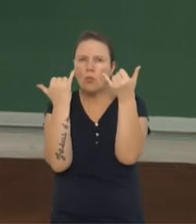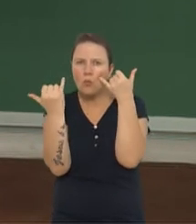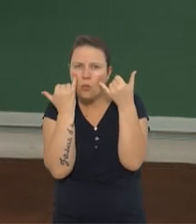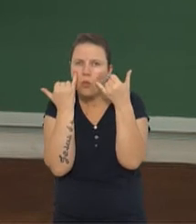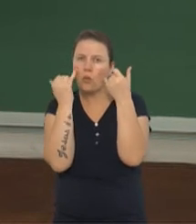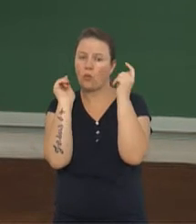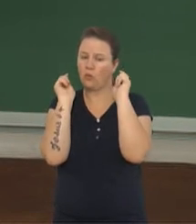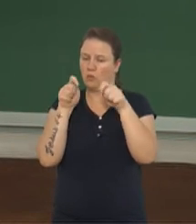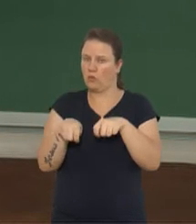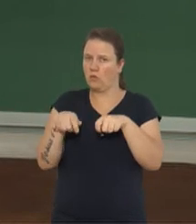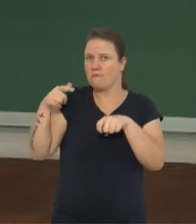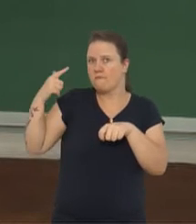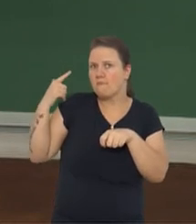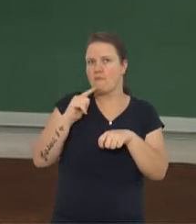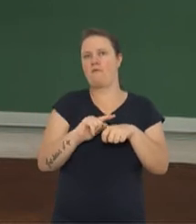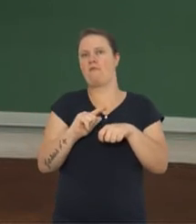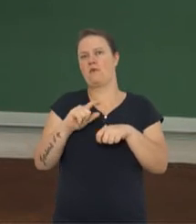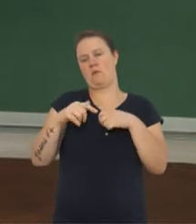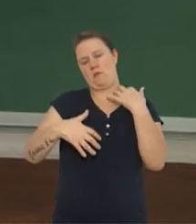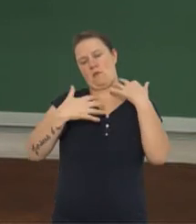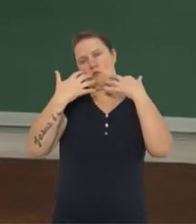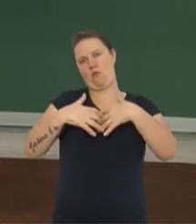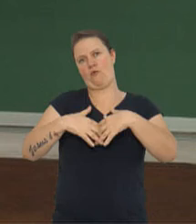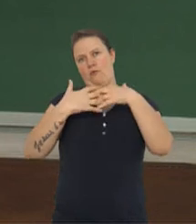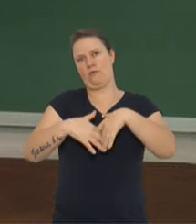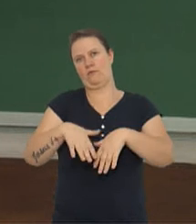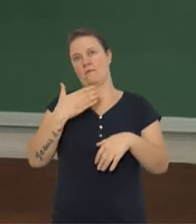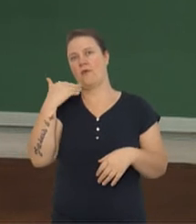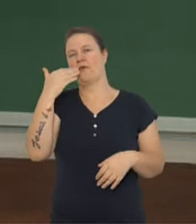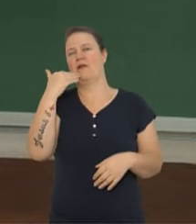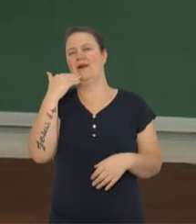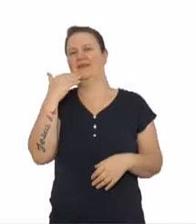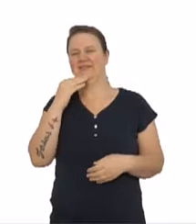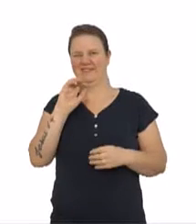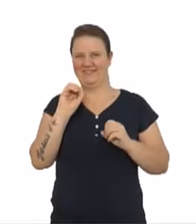para conseguir melhorar essa reflexão para a aula de hoje. Ok?